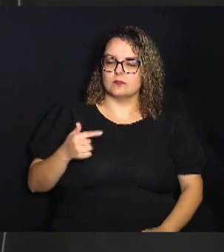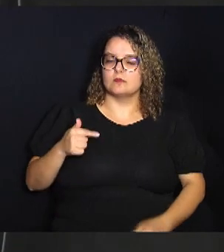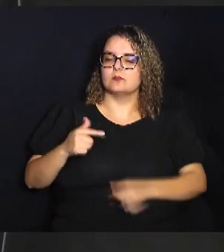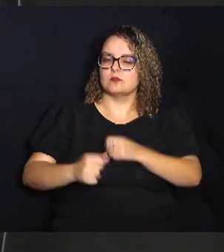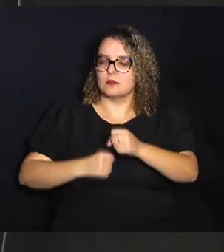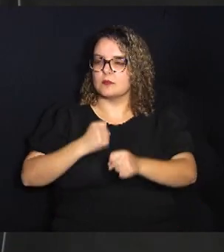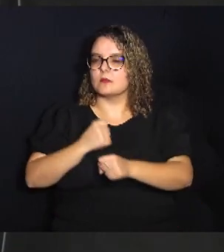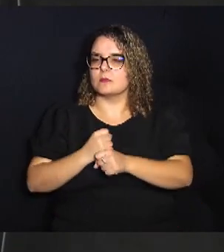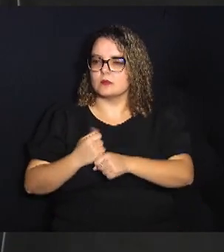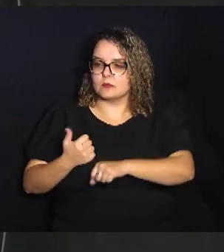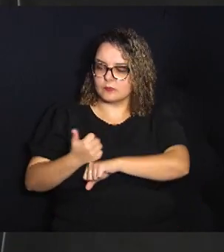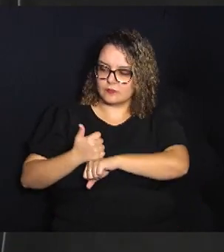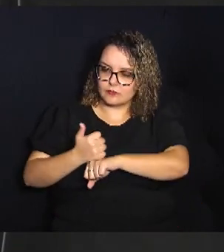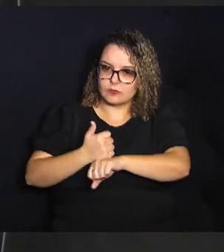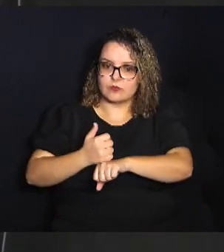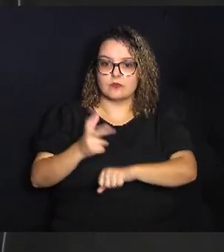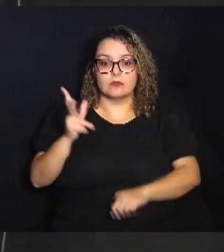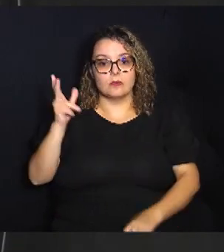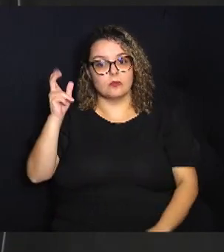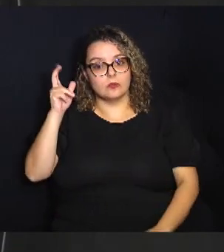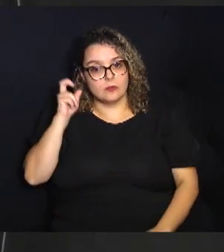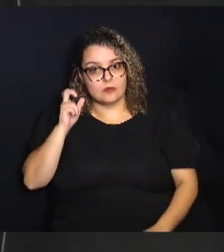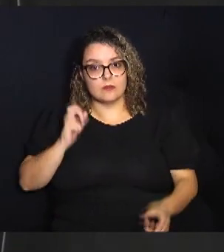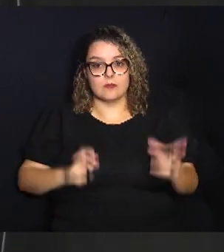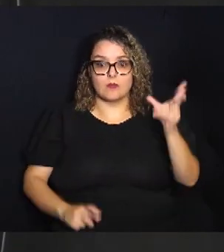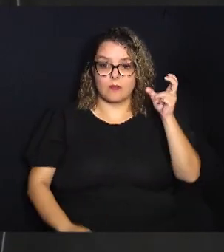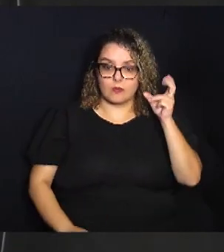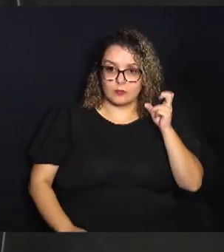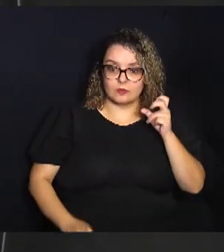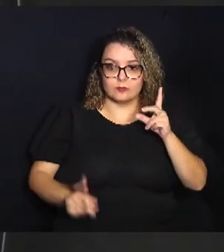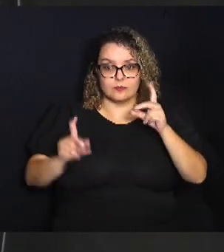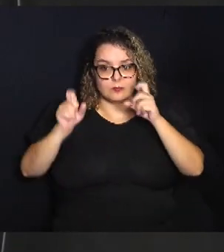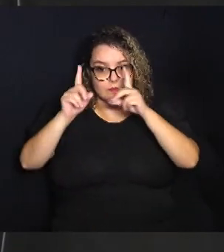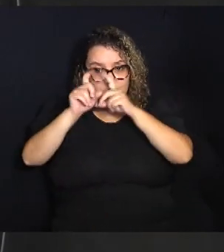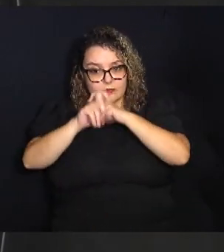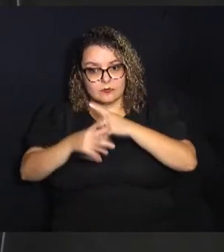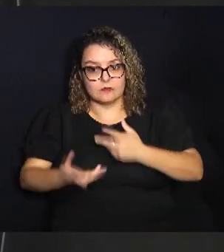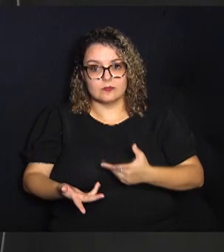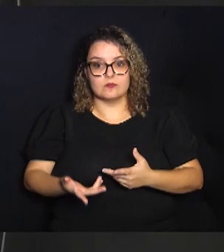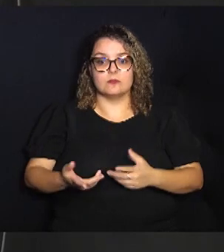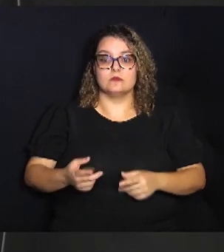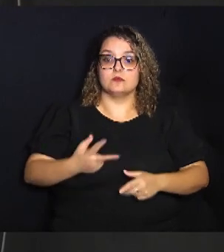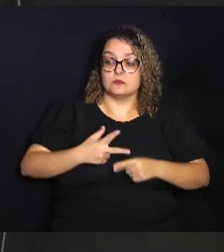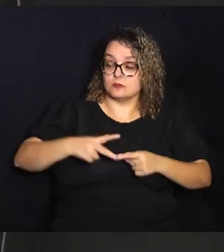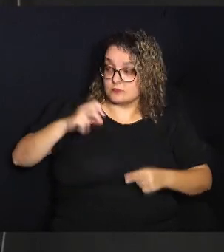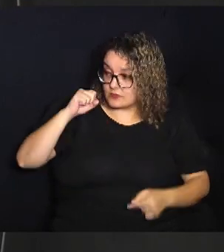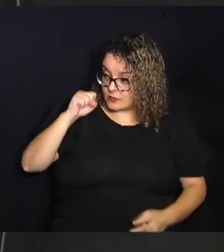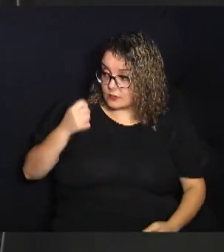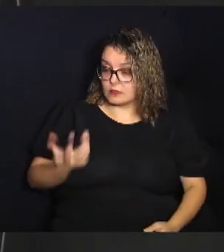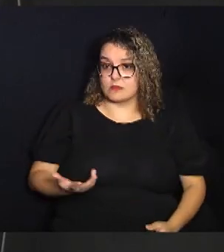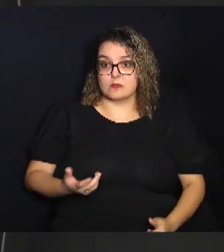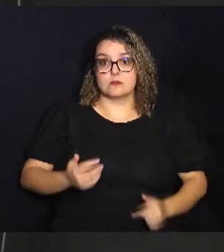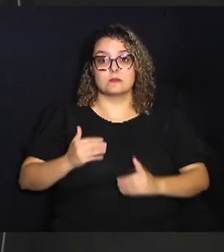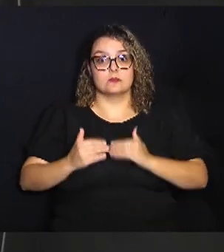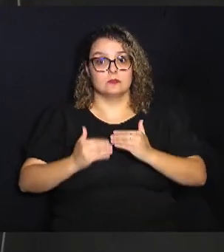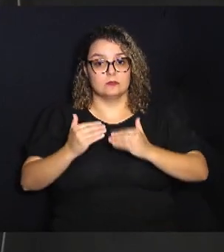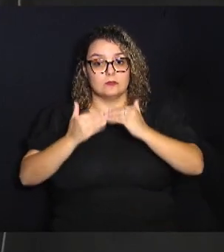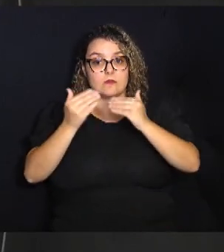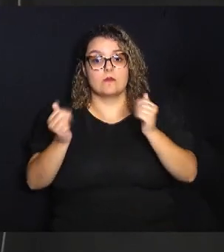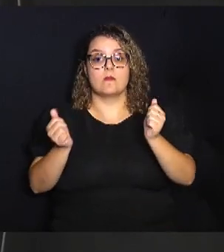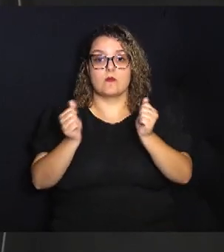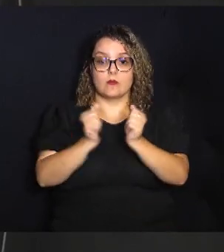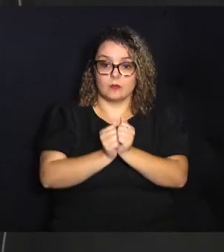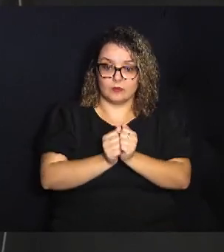anos, ouvindo as dificuldades, as conquistas e crescendo juntamente